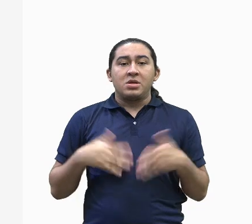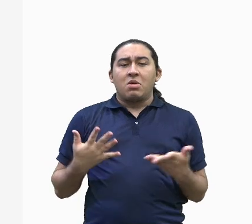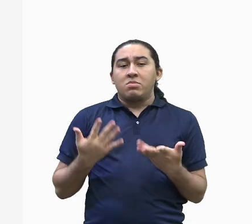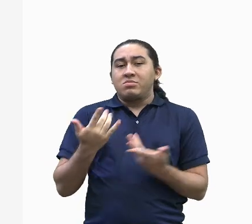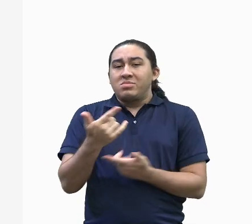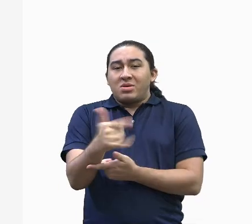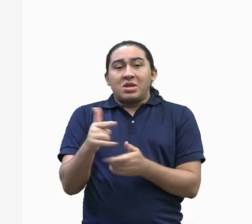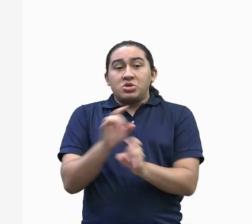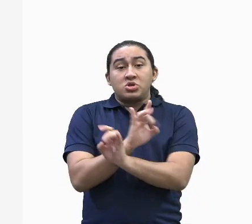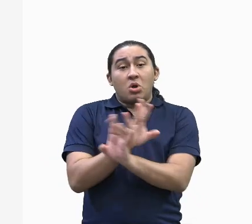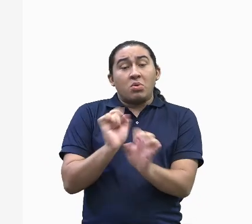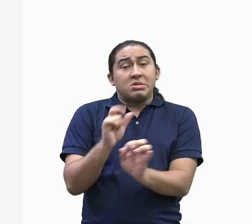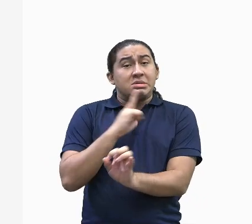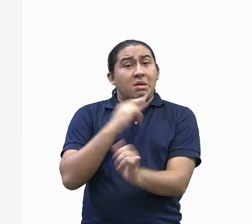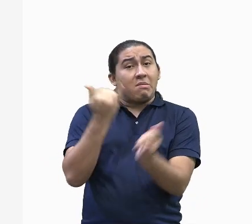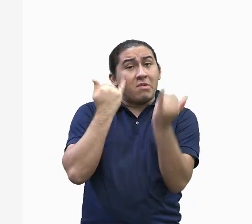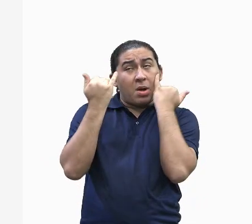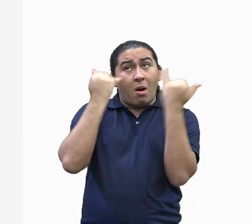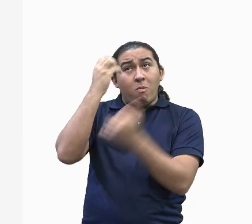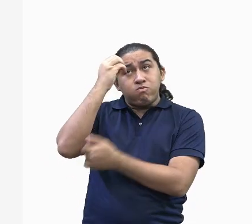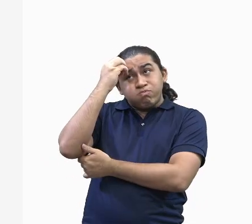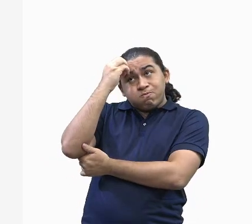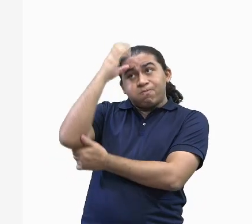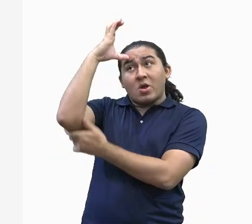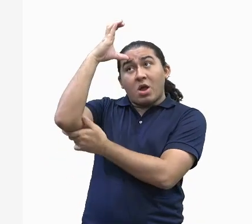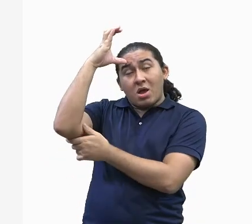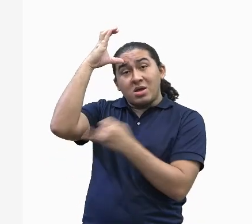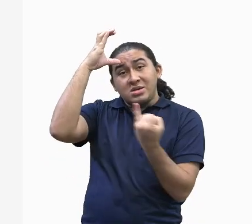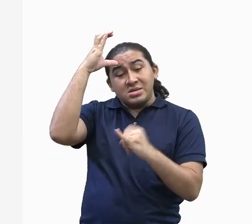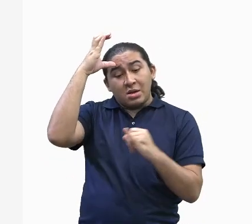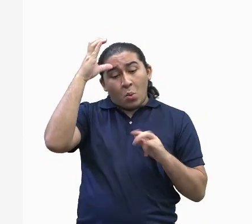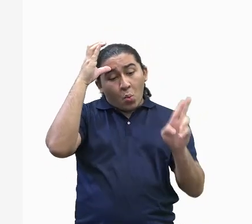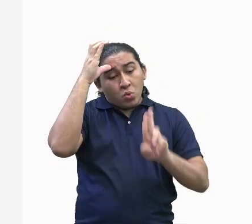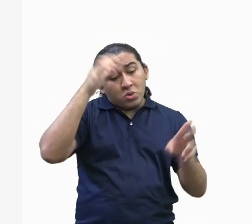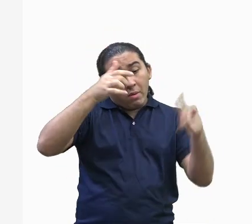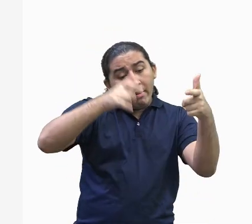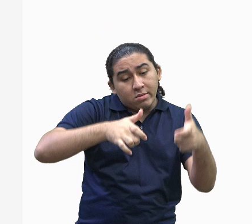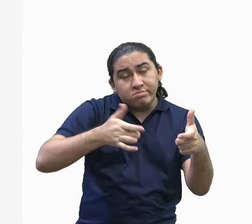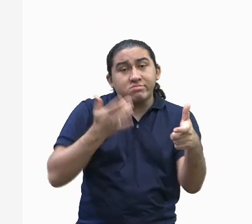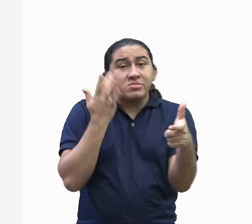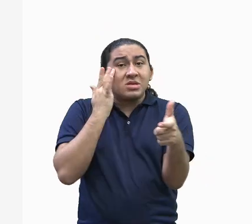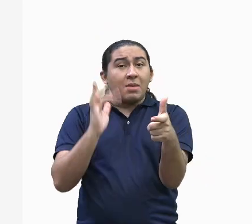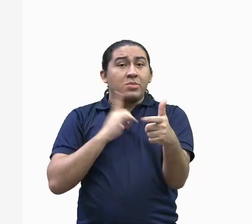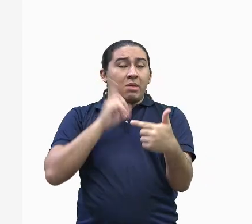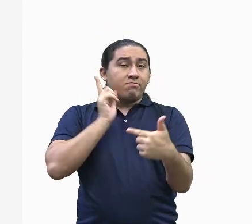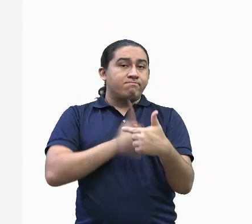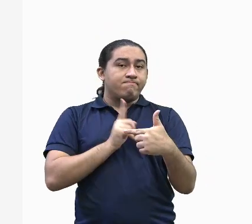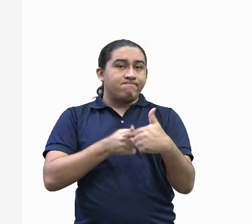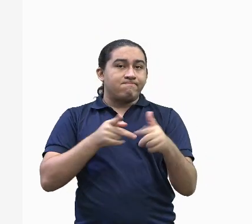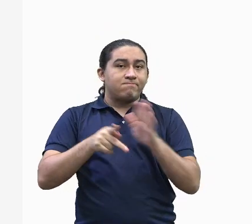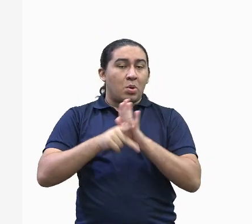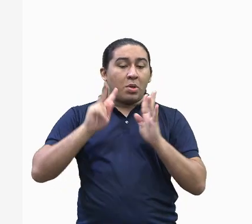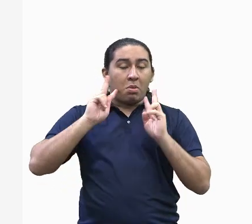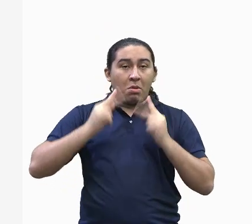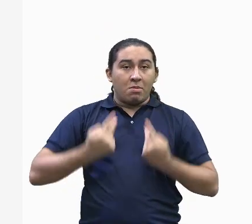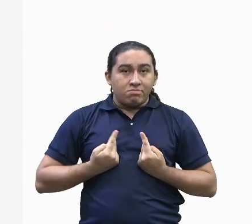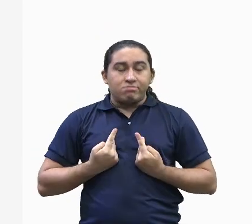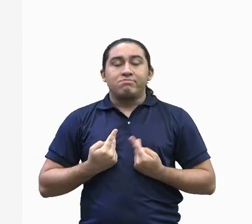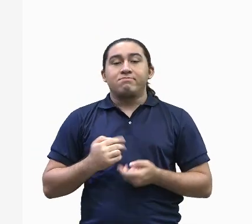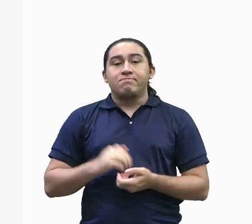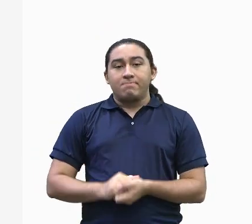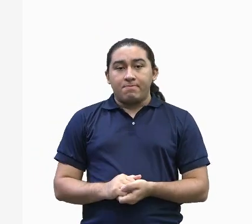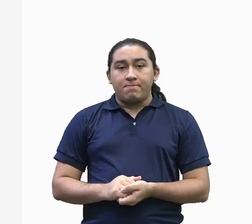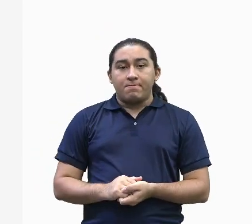ter acúmulo de informações quando não se aplica a autocrítica e a reflexão